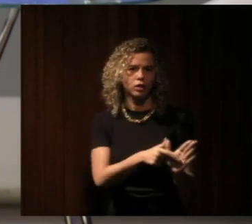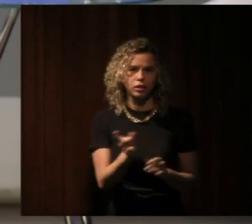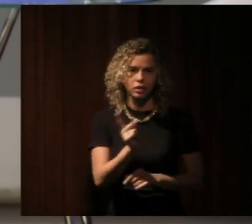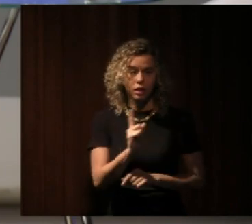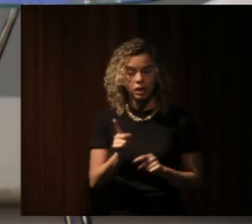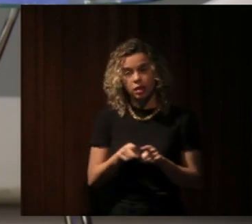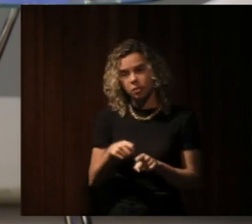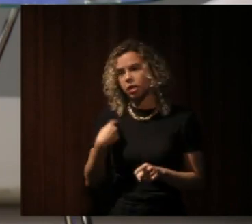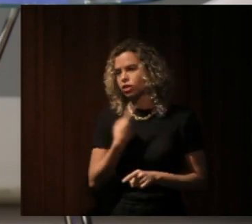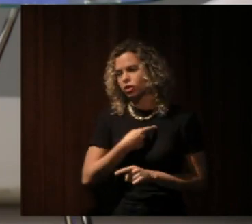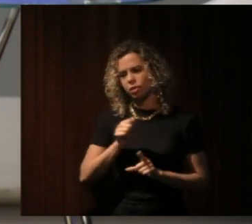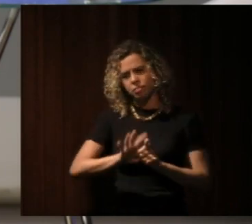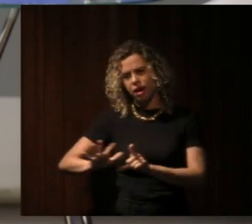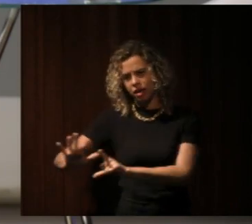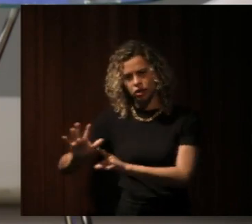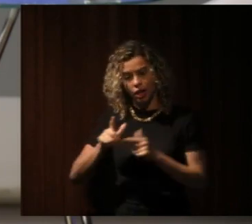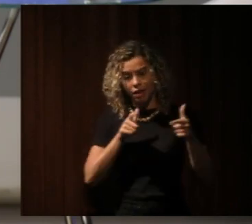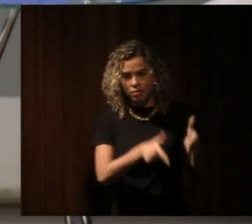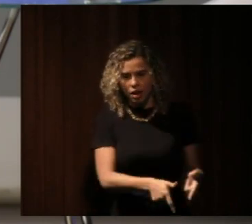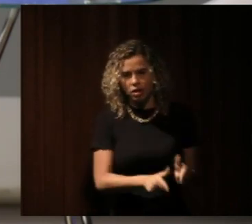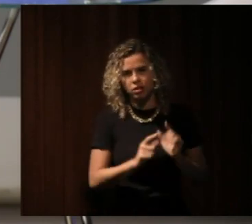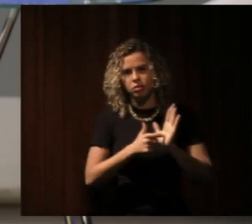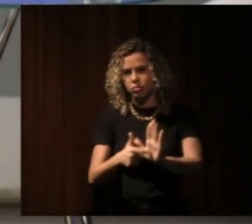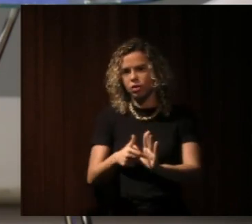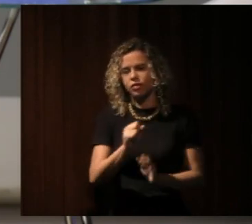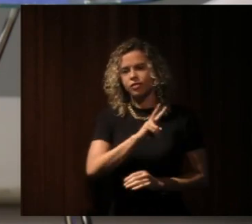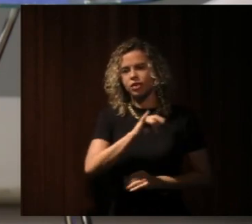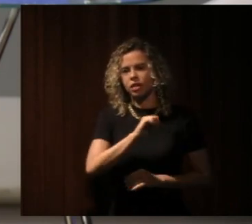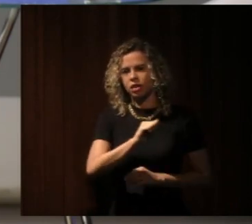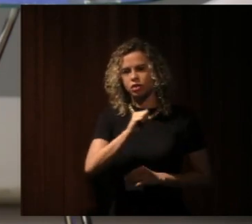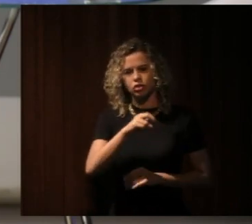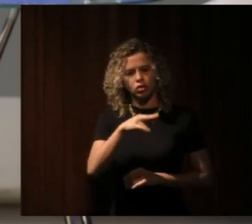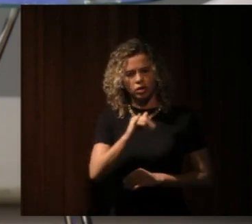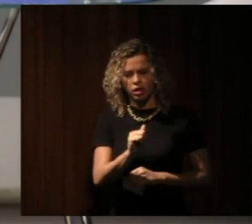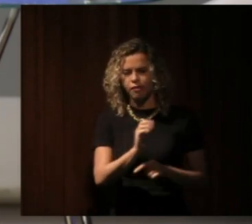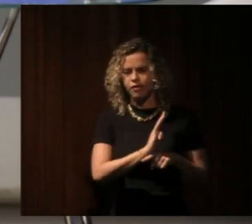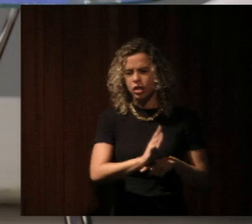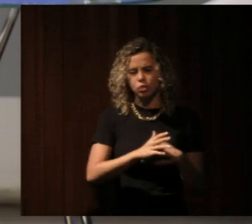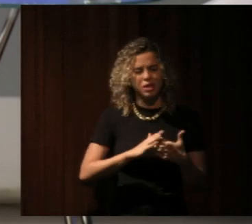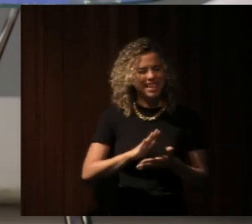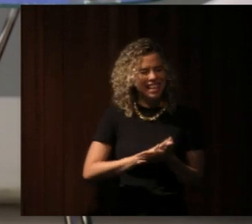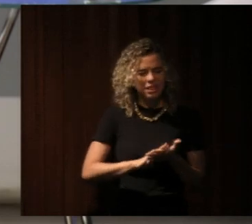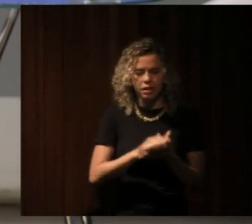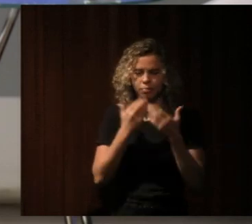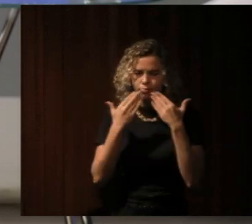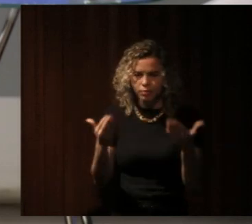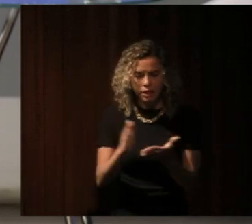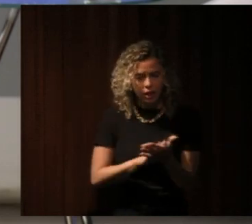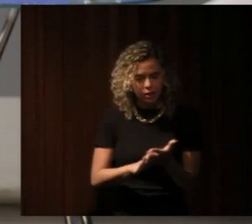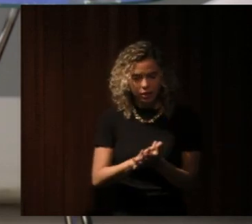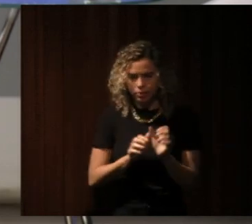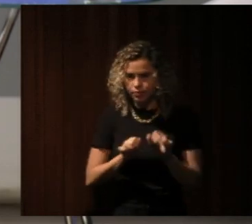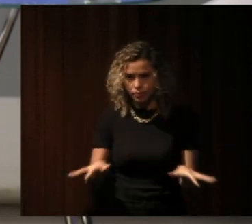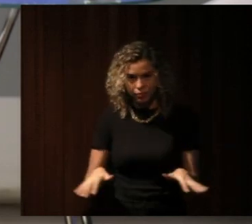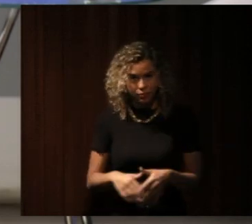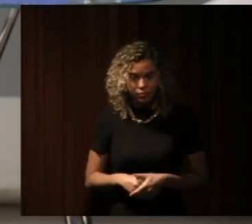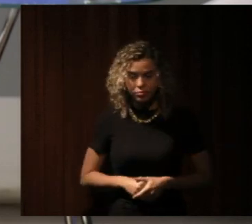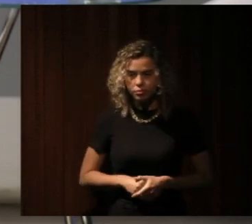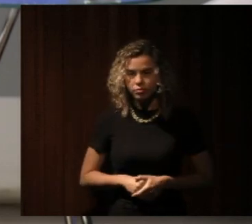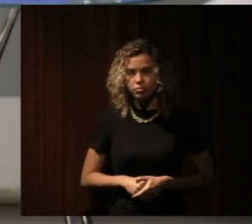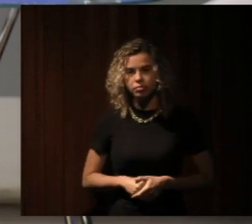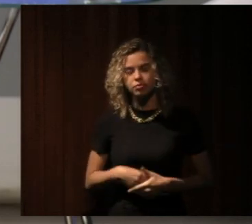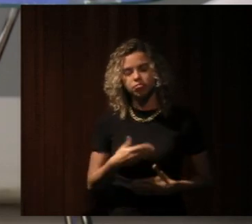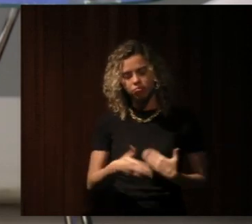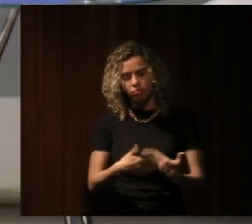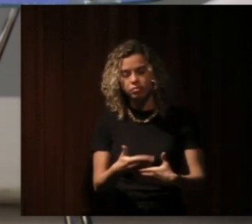Aliás a gente não divulgou imagens do ataque né da Vila Sônia eh dos vídeos etc eh a gente não divulgou